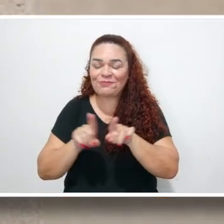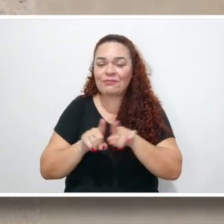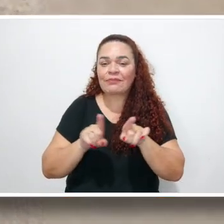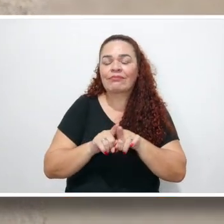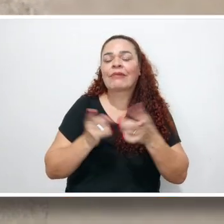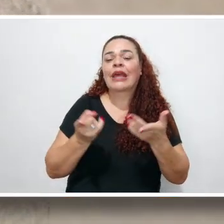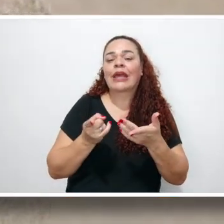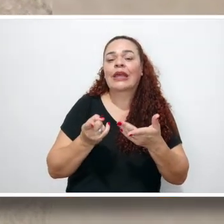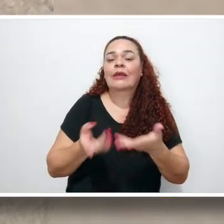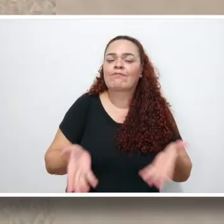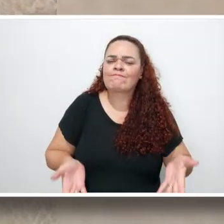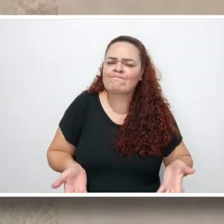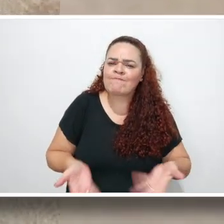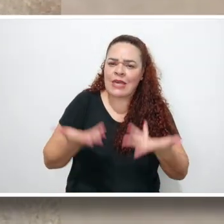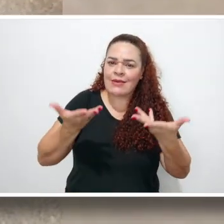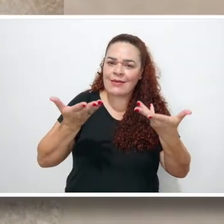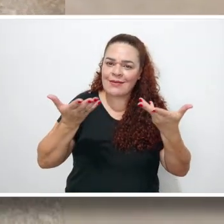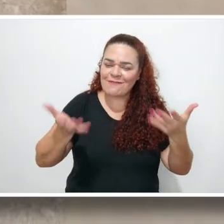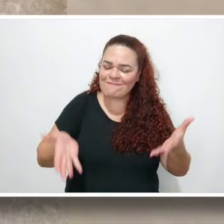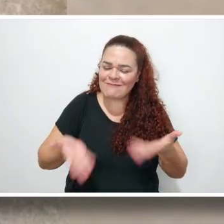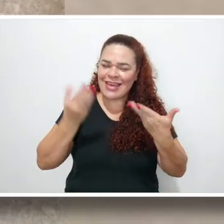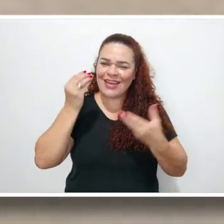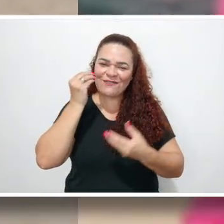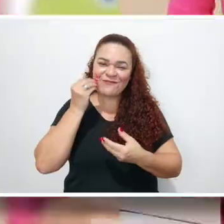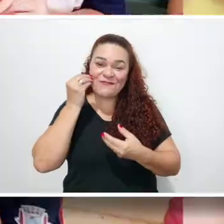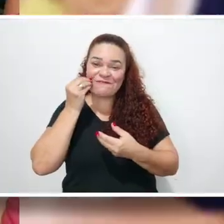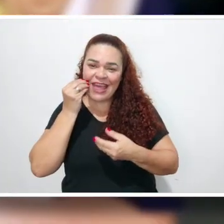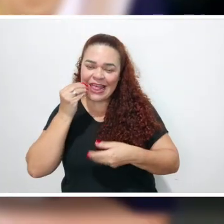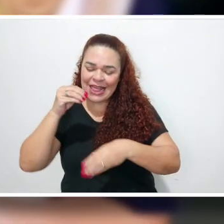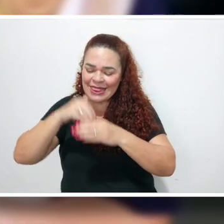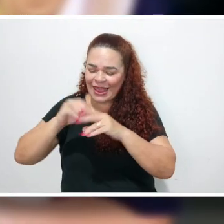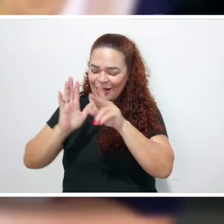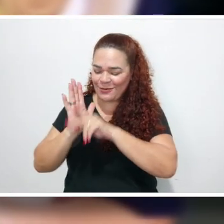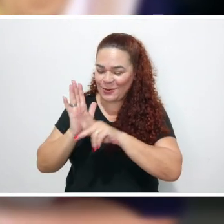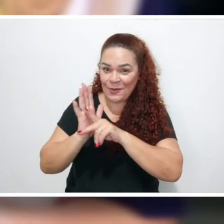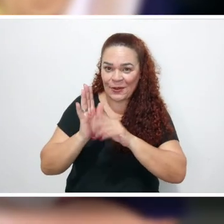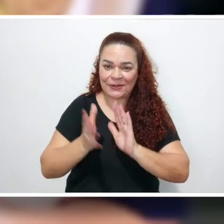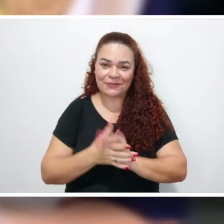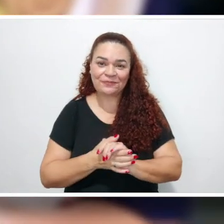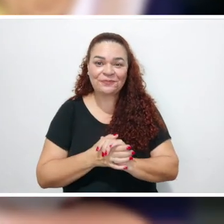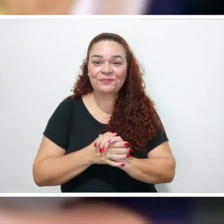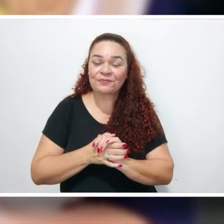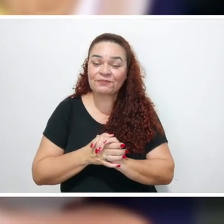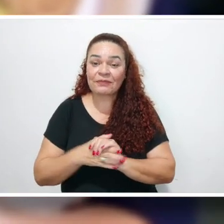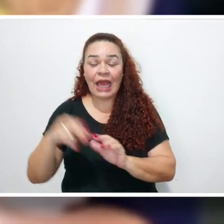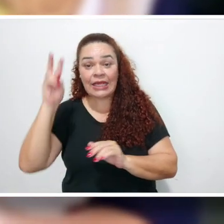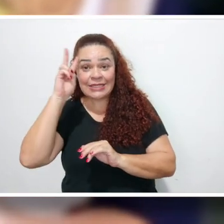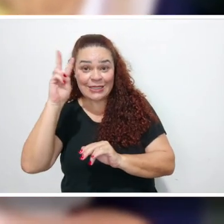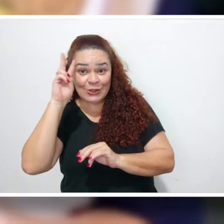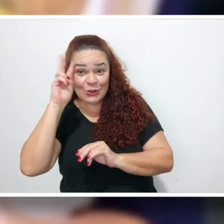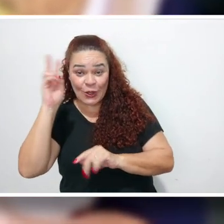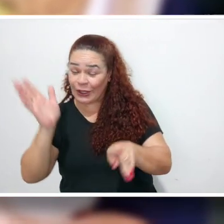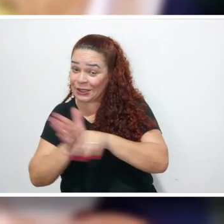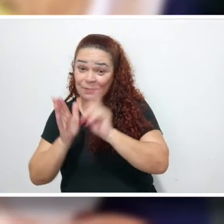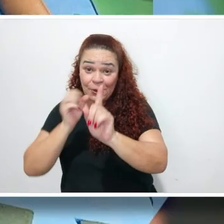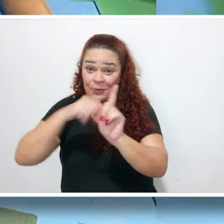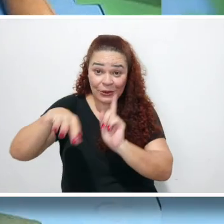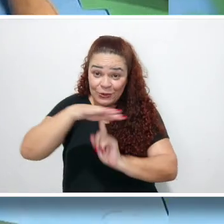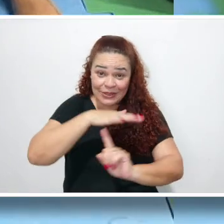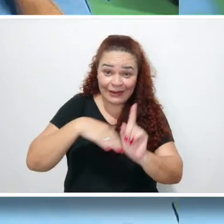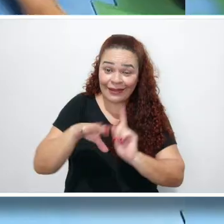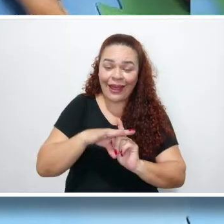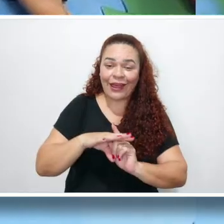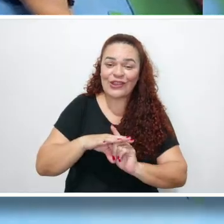vezes, também como mola propulsora para as vivências que serão propostas. As histórias fazem